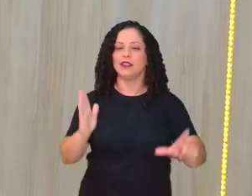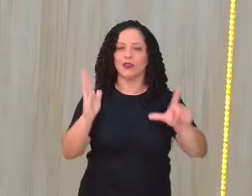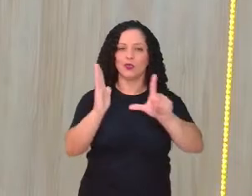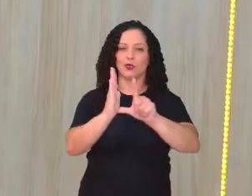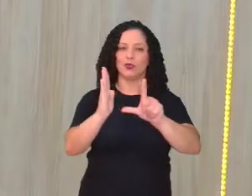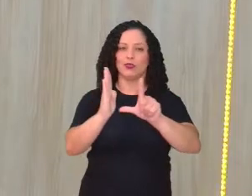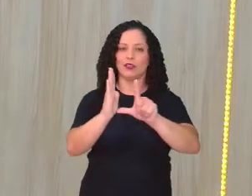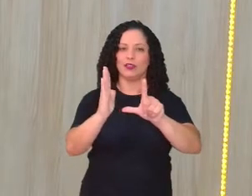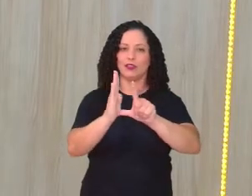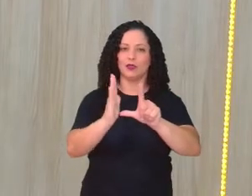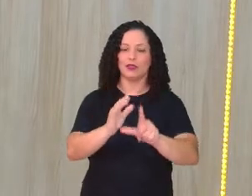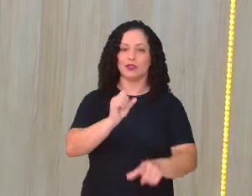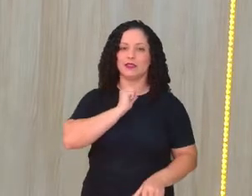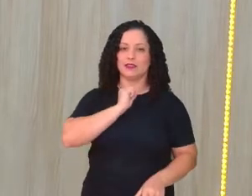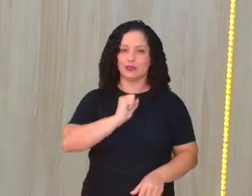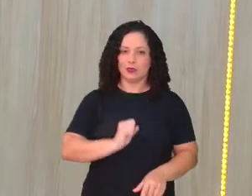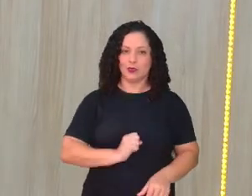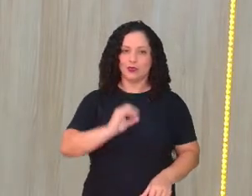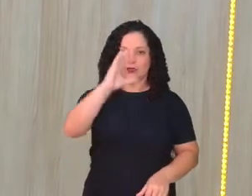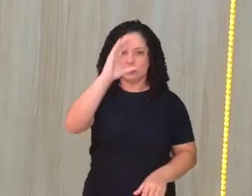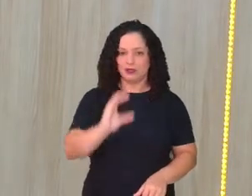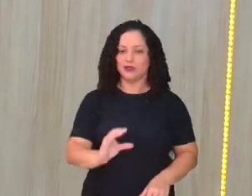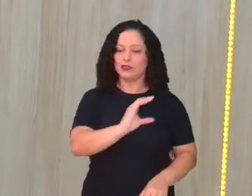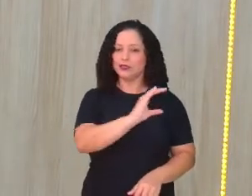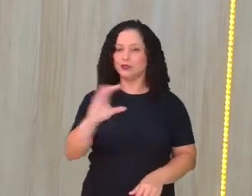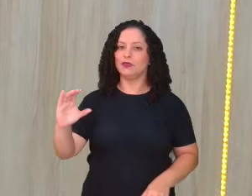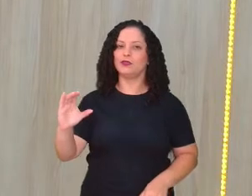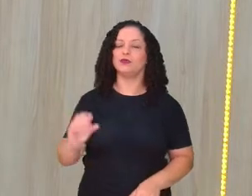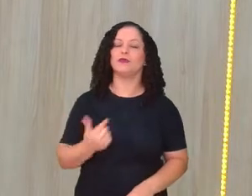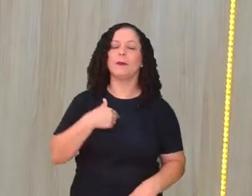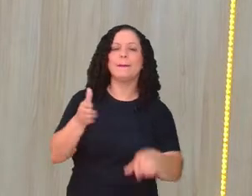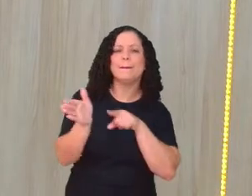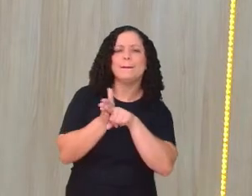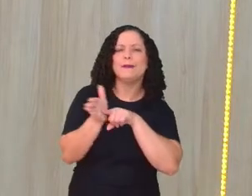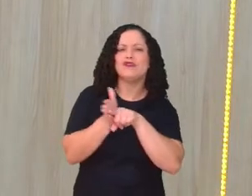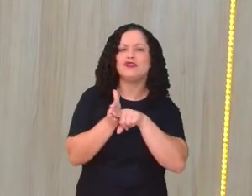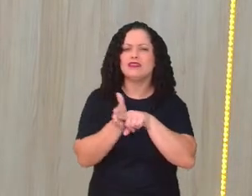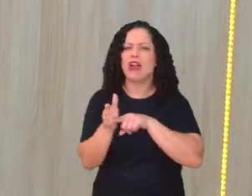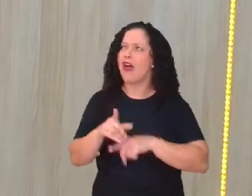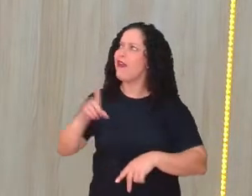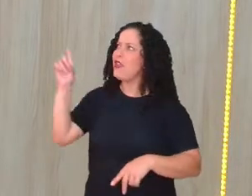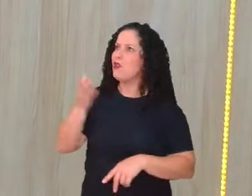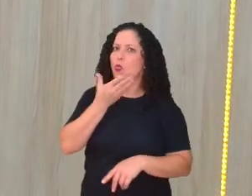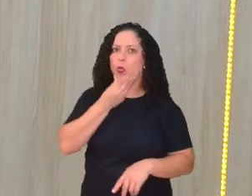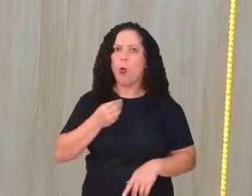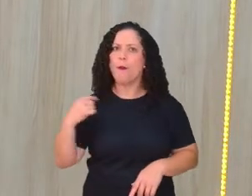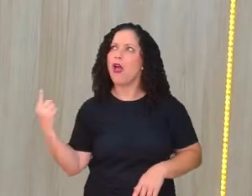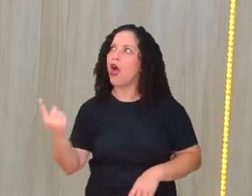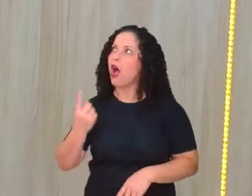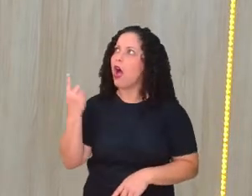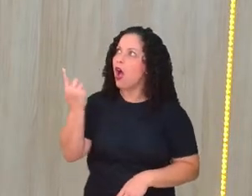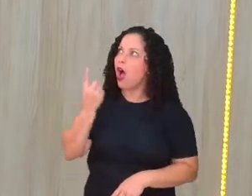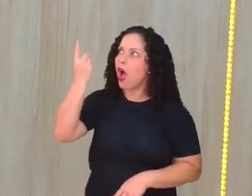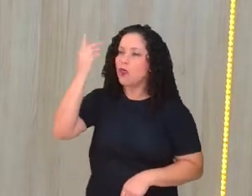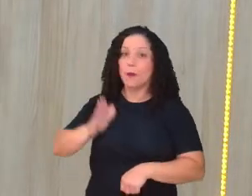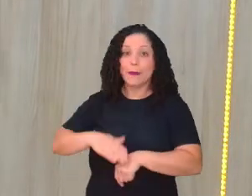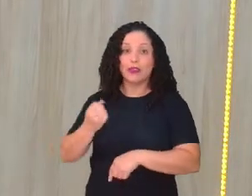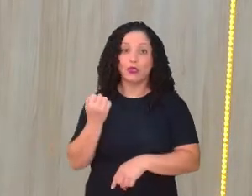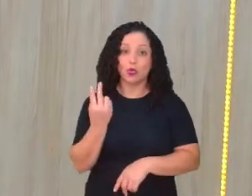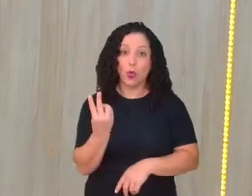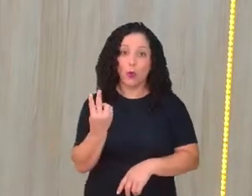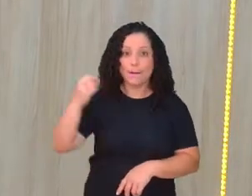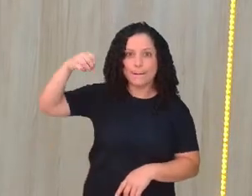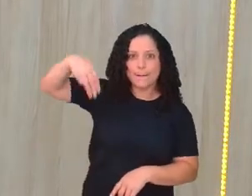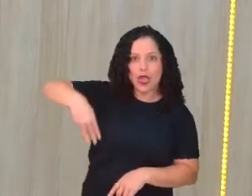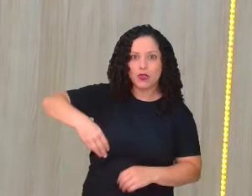Martinho Lutero. Eu estava até pesquisando, eu não sabia, inclusive, professor, que o bicho era bem alto, já é mais de 2 É, metros de altura. O bicho é fortão assim,